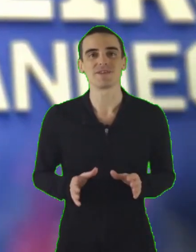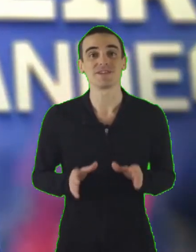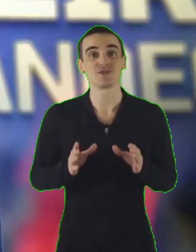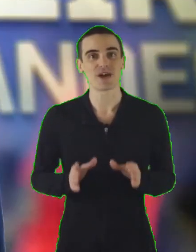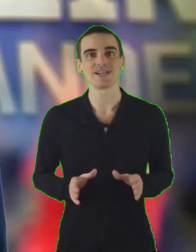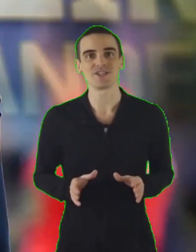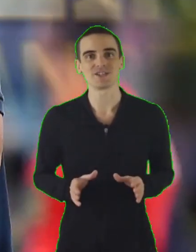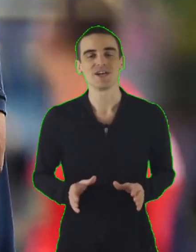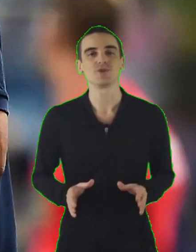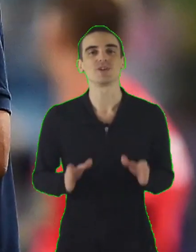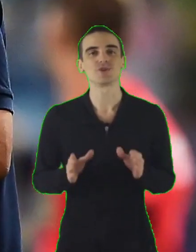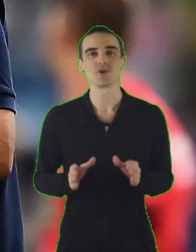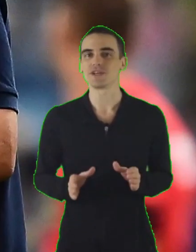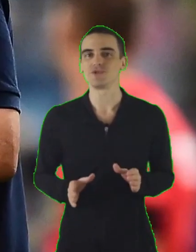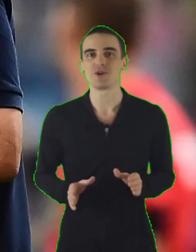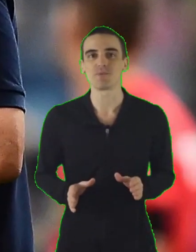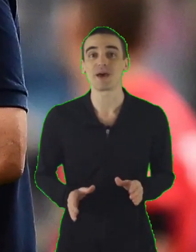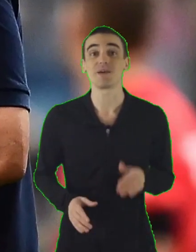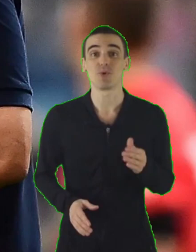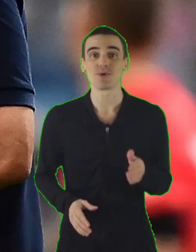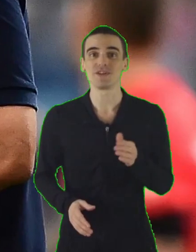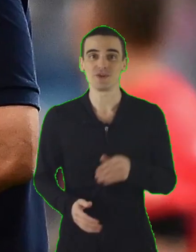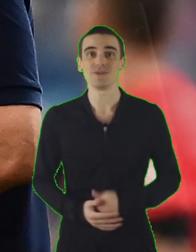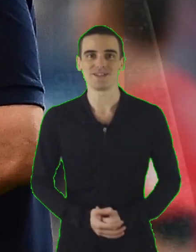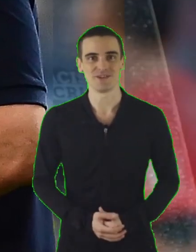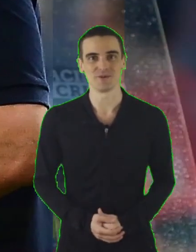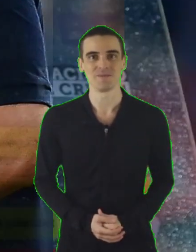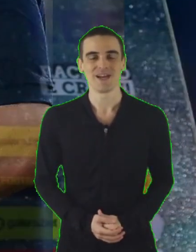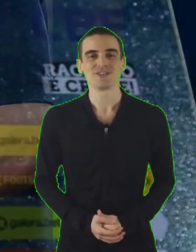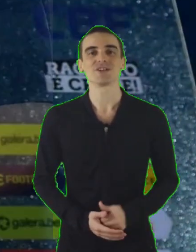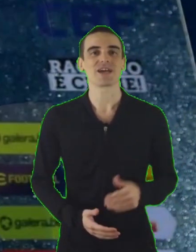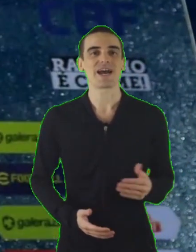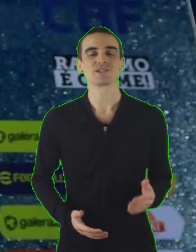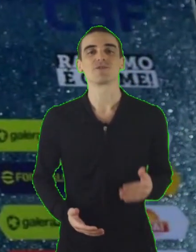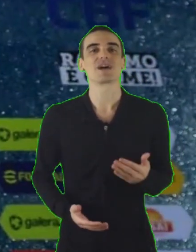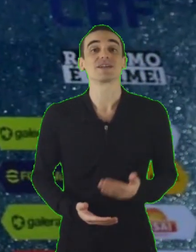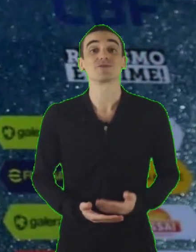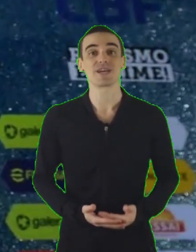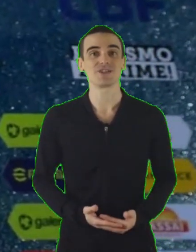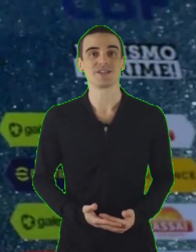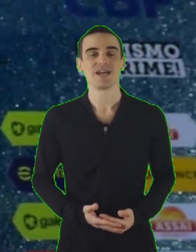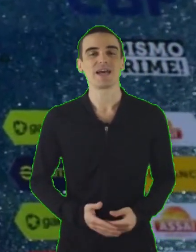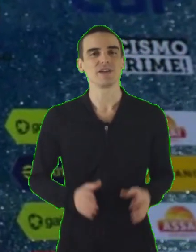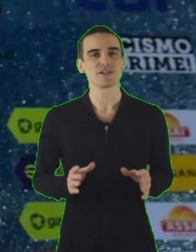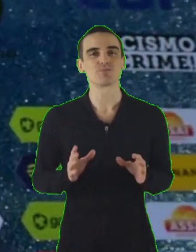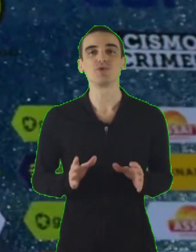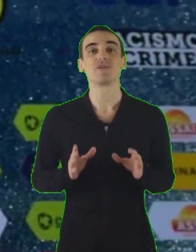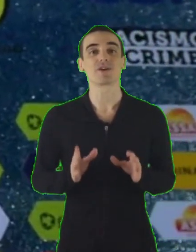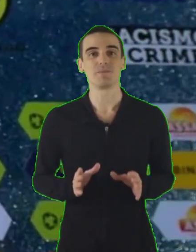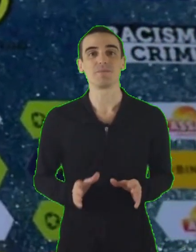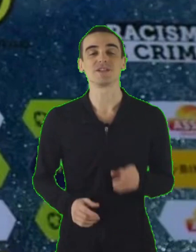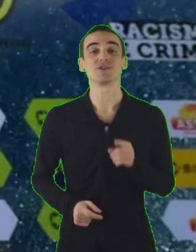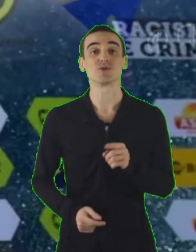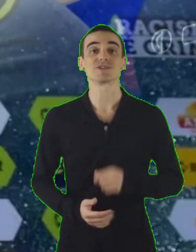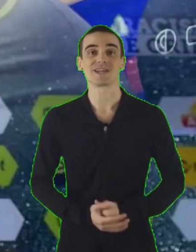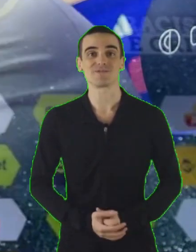O treinador, que chegou ao clube em setembro, vem mostrando seu valor com duas vitórias seguidas contra o Atlético Mineiro e o Bahia. Seu trabalho está